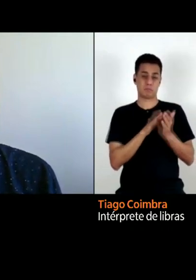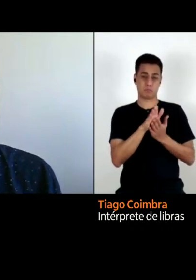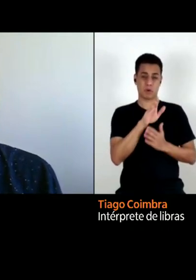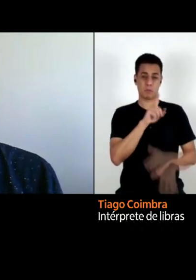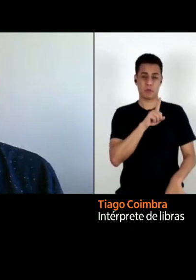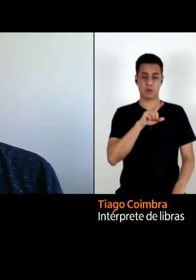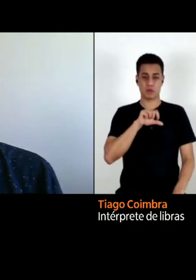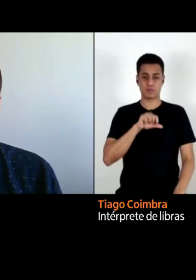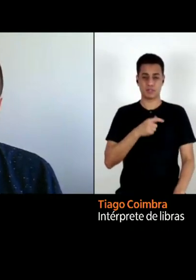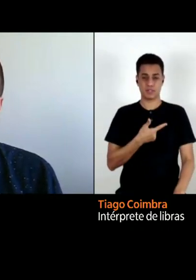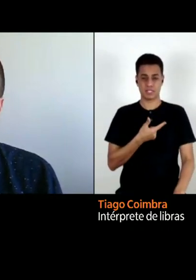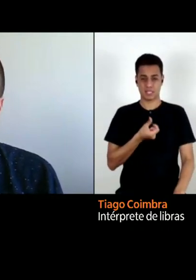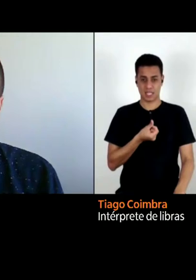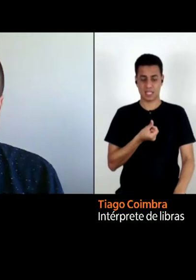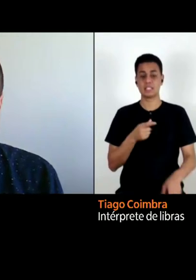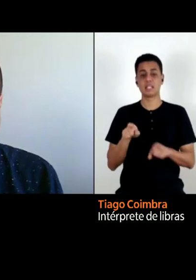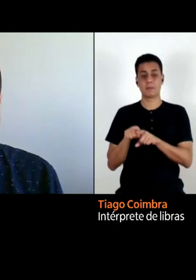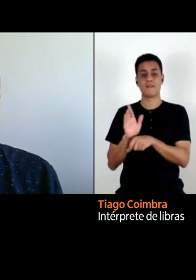Grande Estrada,